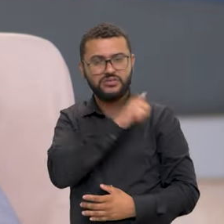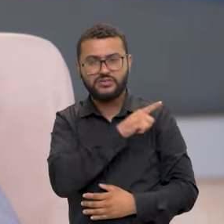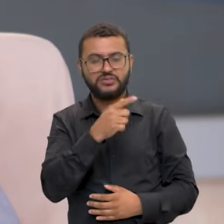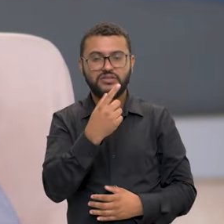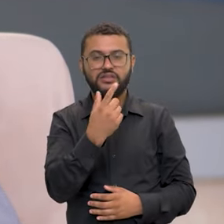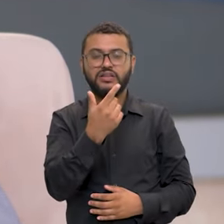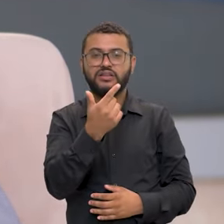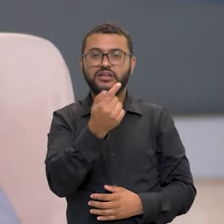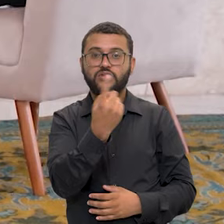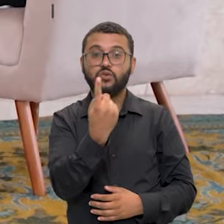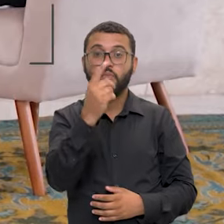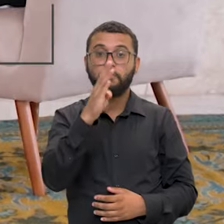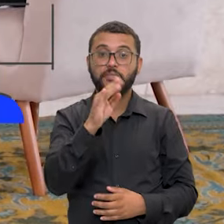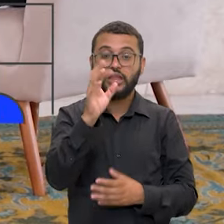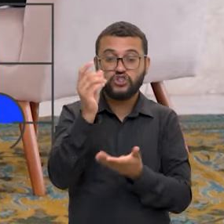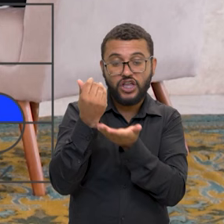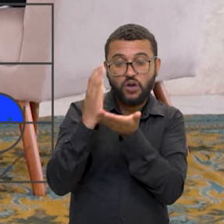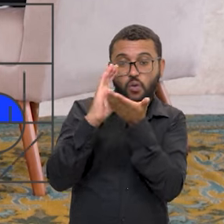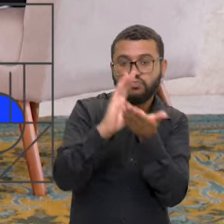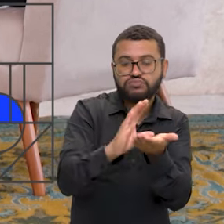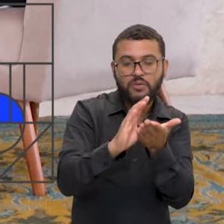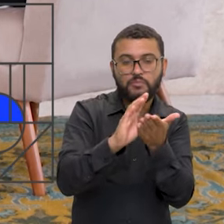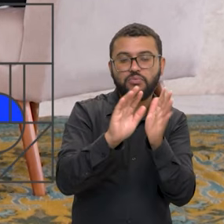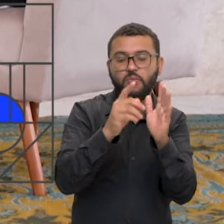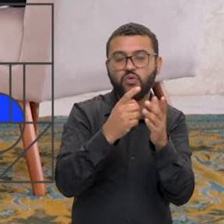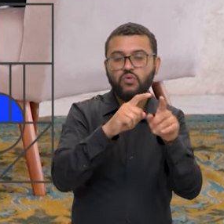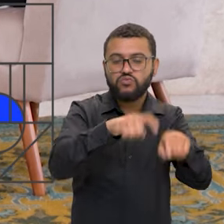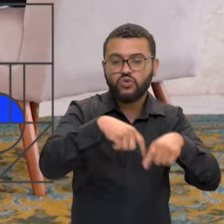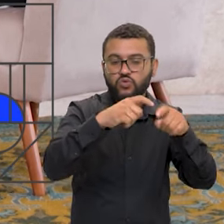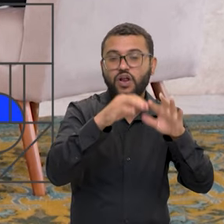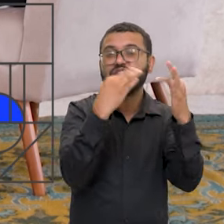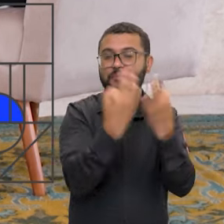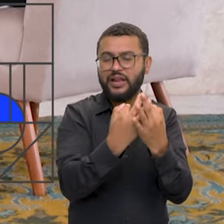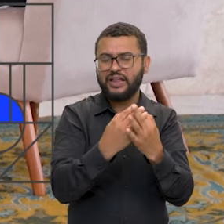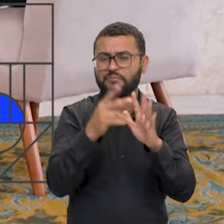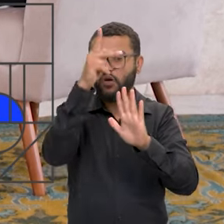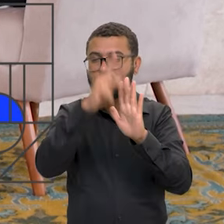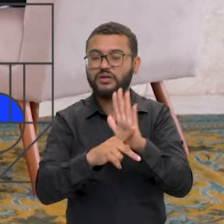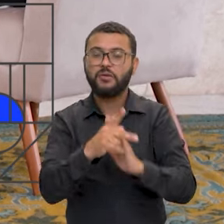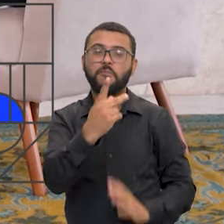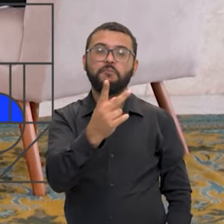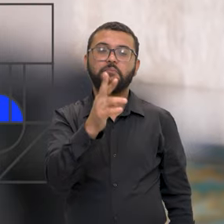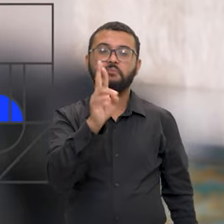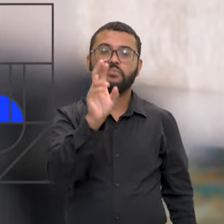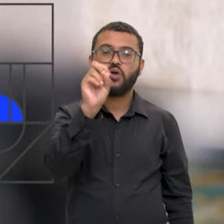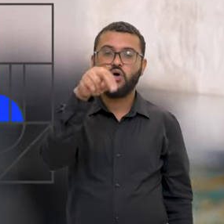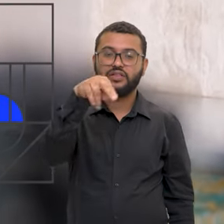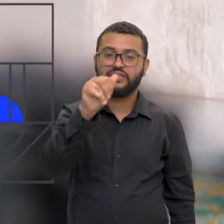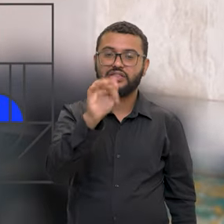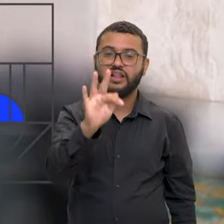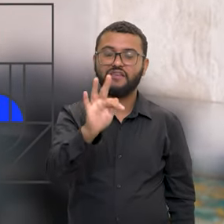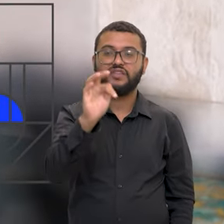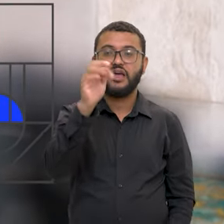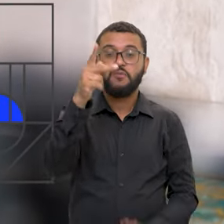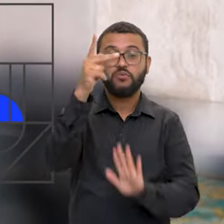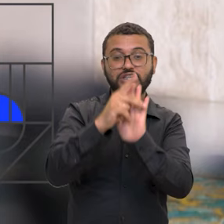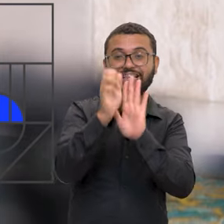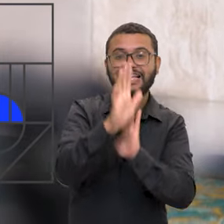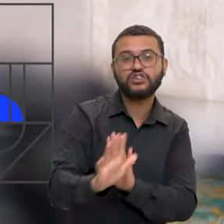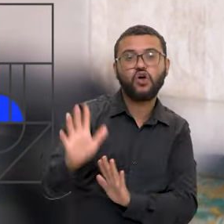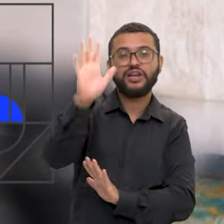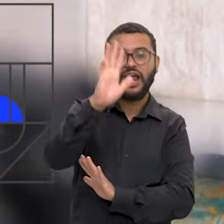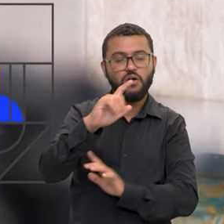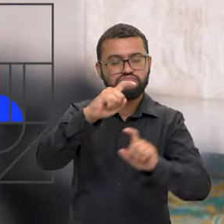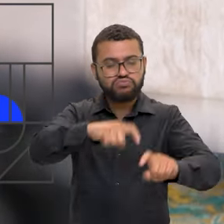agricultura familiar. A gente está falando do PRONAF, que o Programa Nacional da Agricultura Familiar, que vai oferecer,